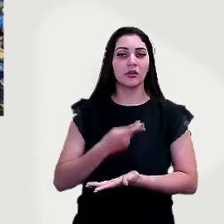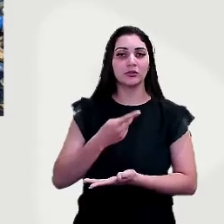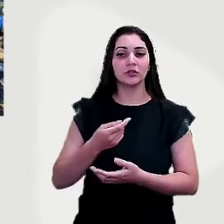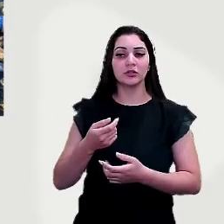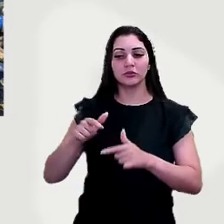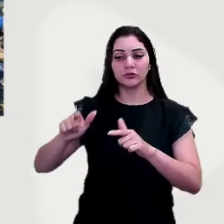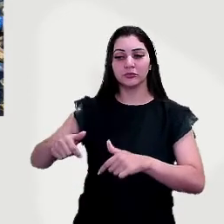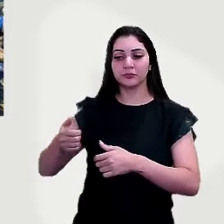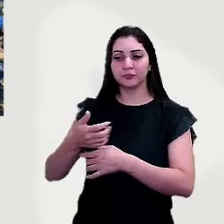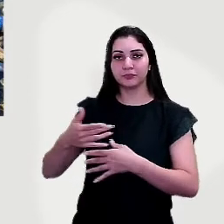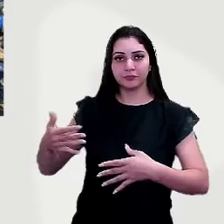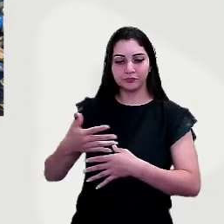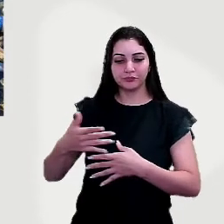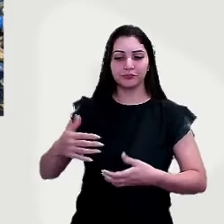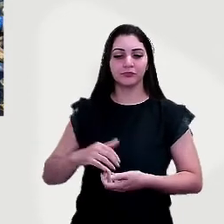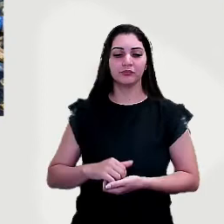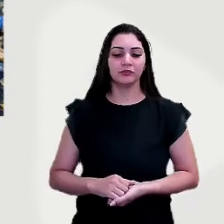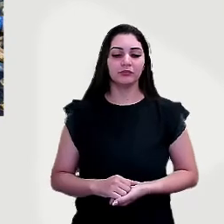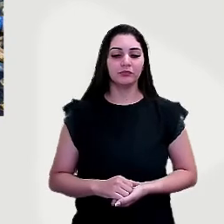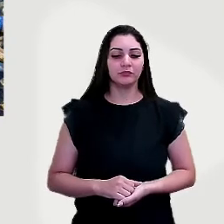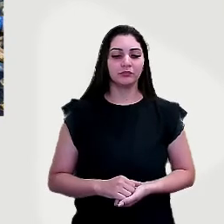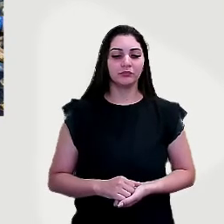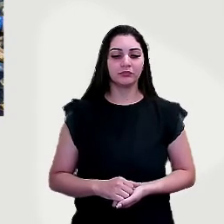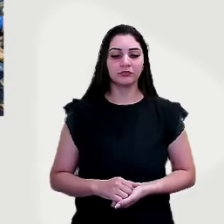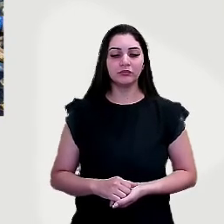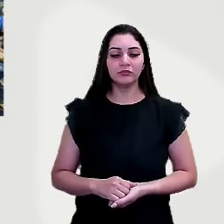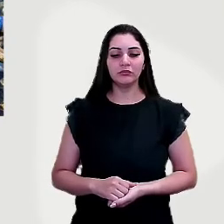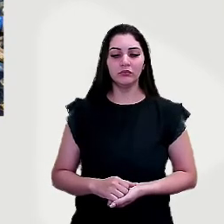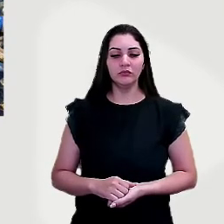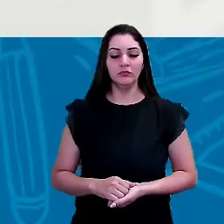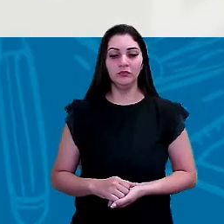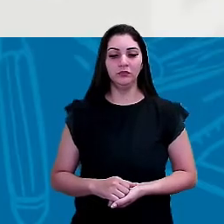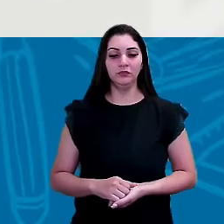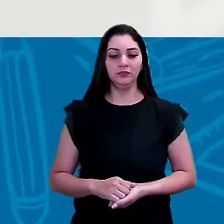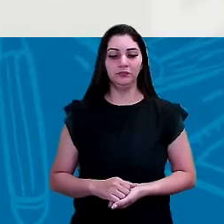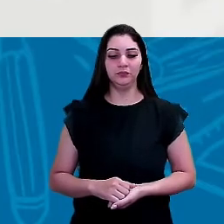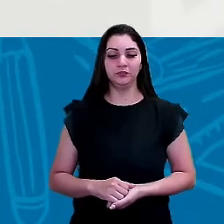né? Então, esse é outro problema.